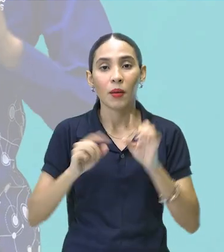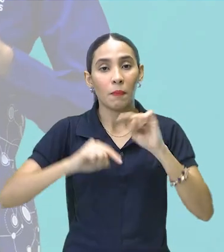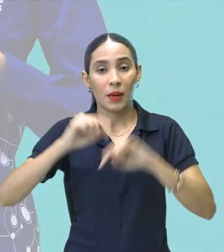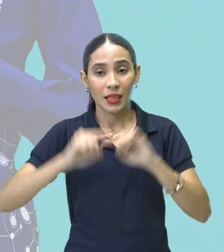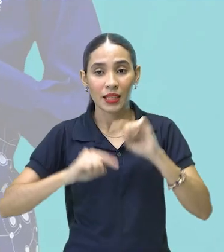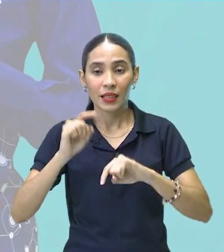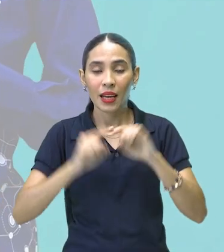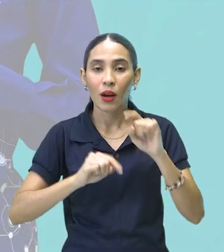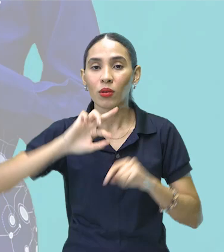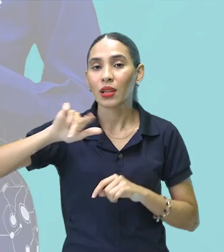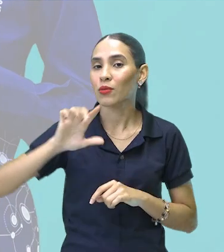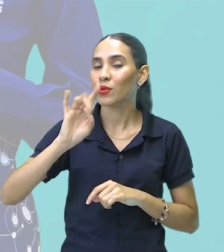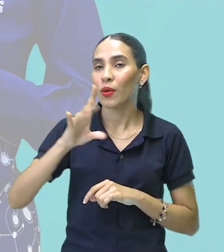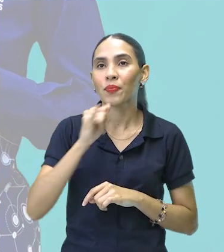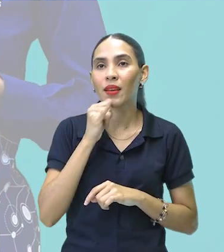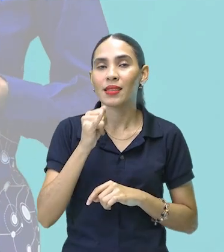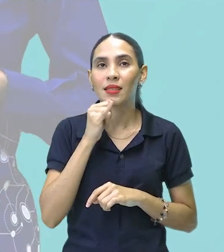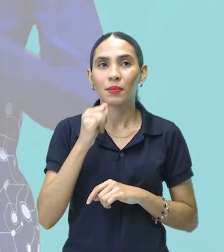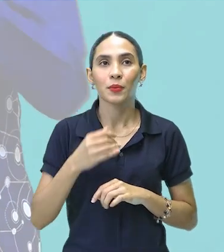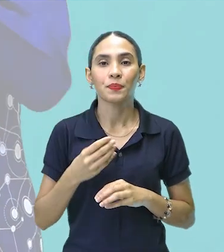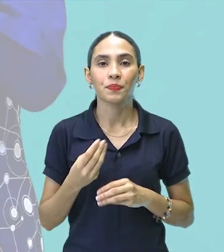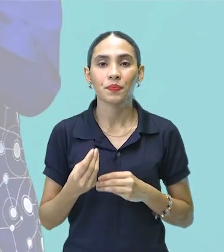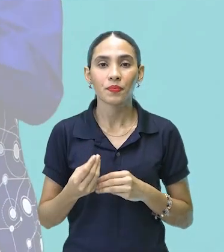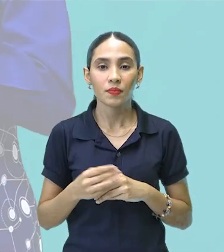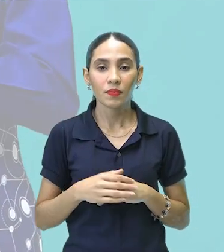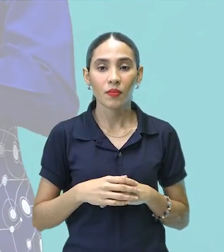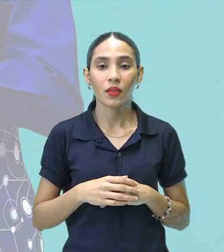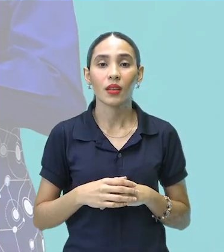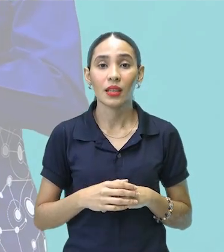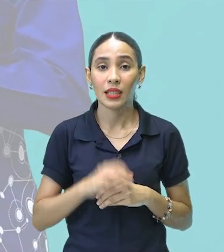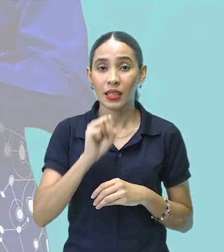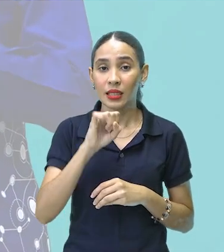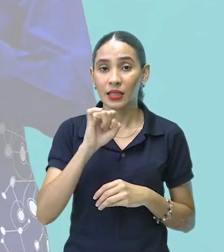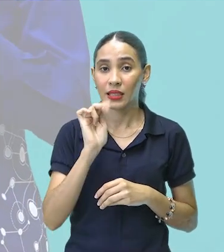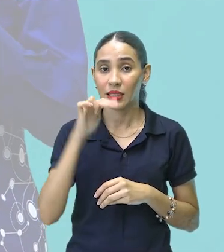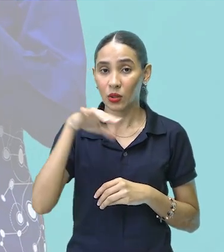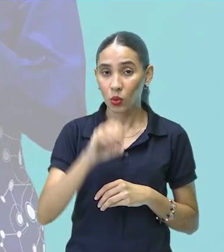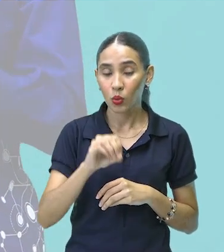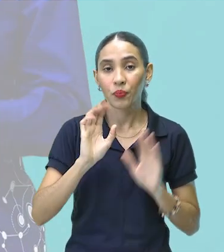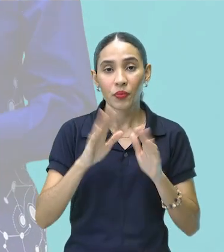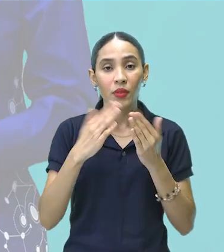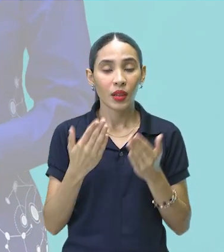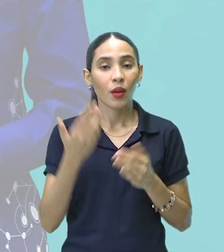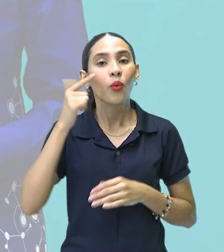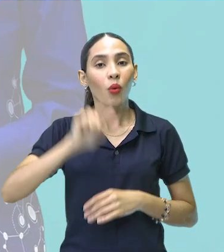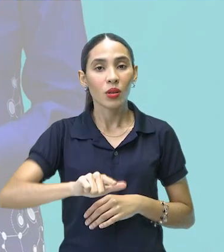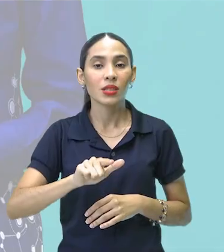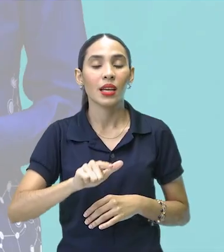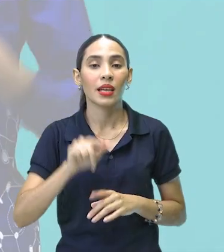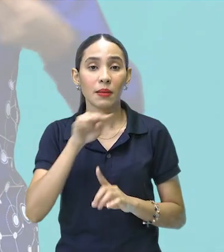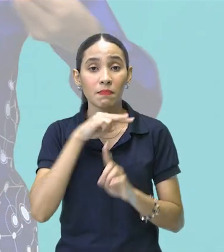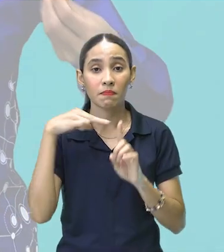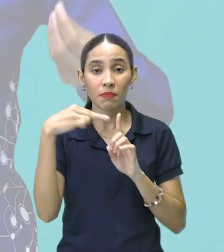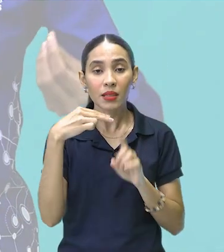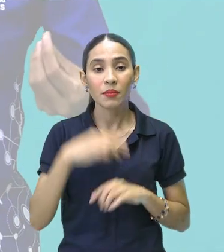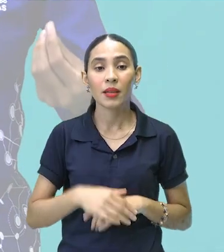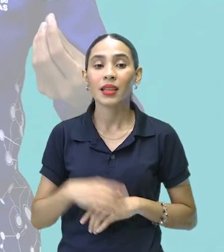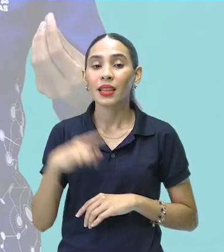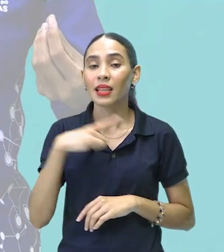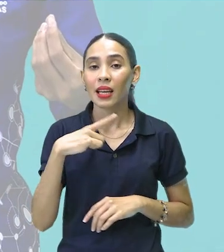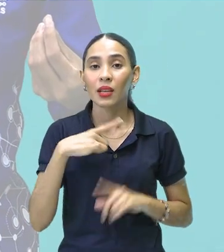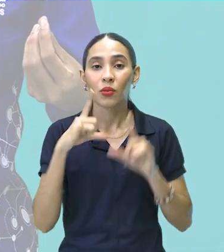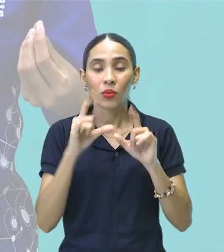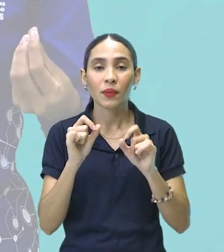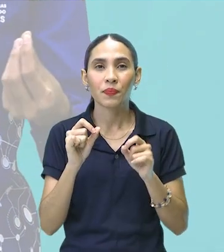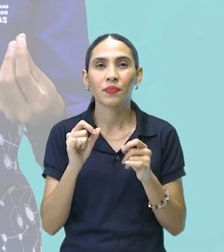objeto, não só naquilo que seria o signo dela. Então, eu consigo olhar que tem como